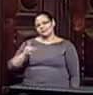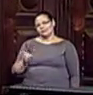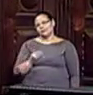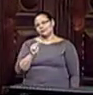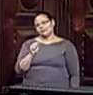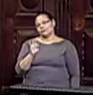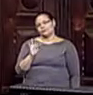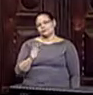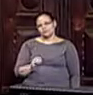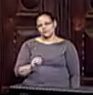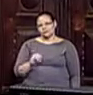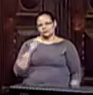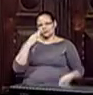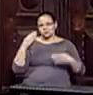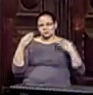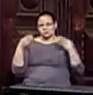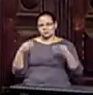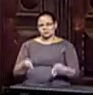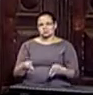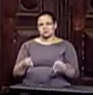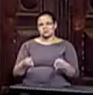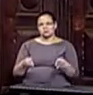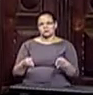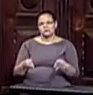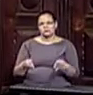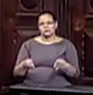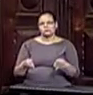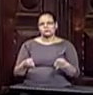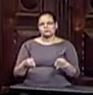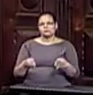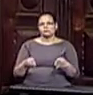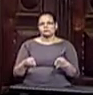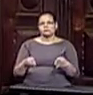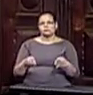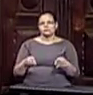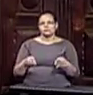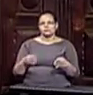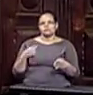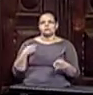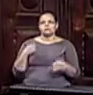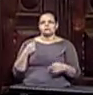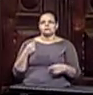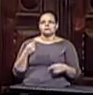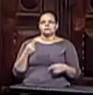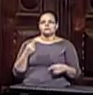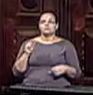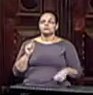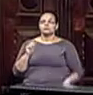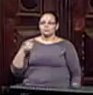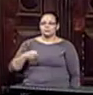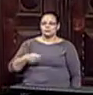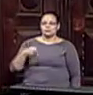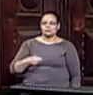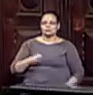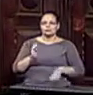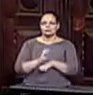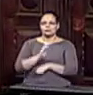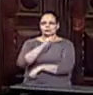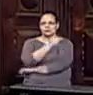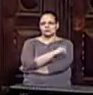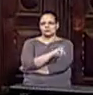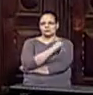foco, né, e o seu centro, seu epicentro é Curitiba, é o estado do Rio de